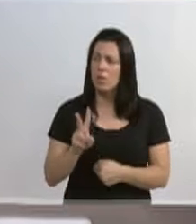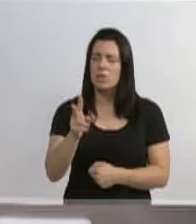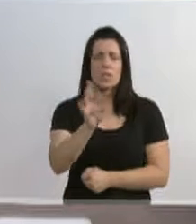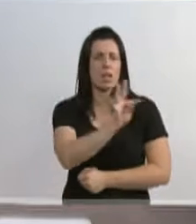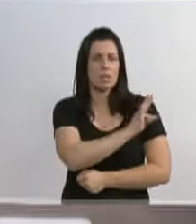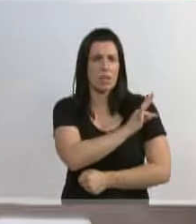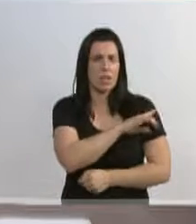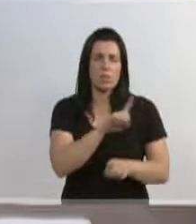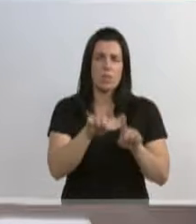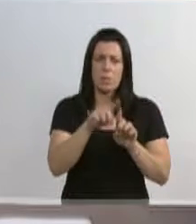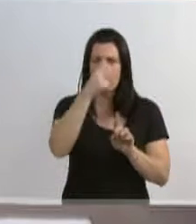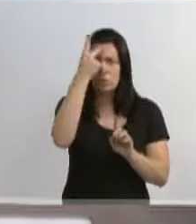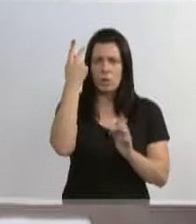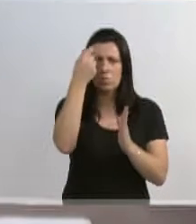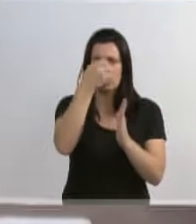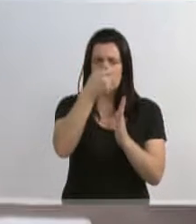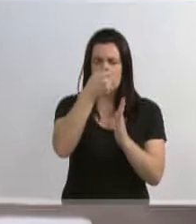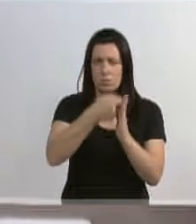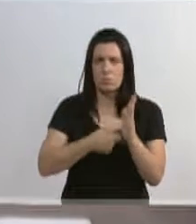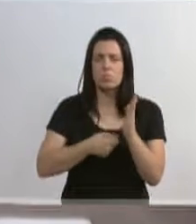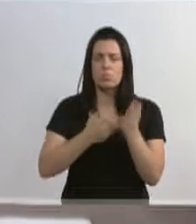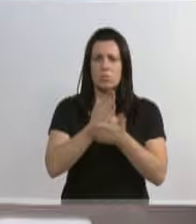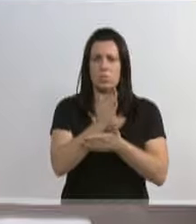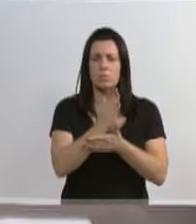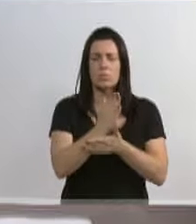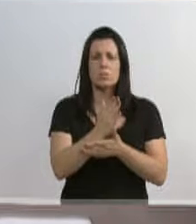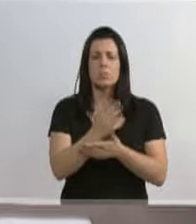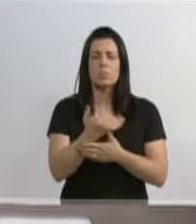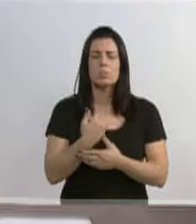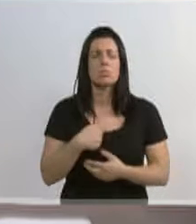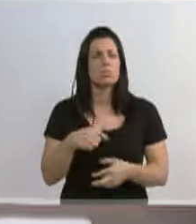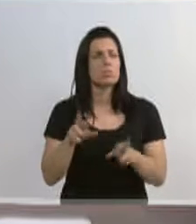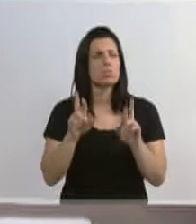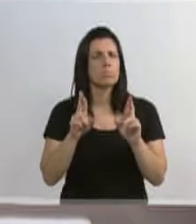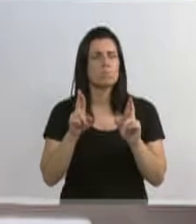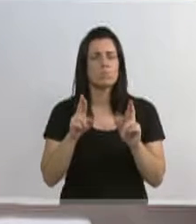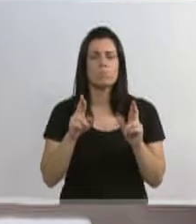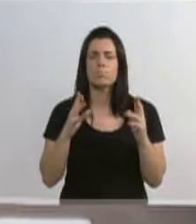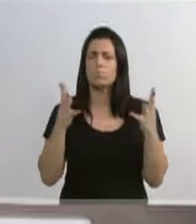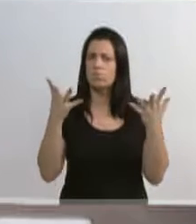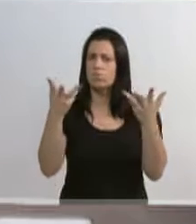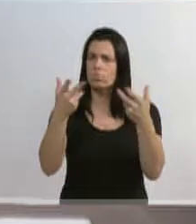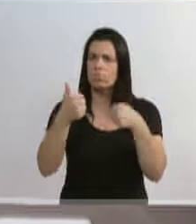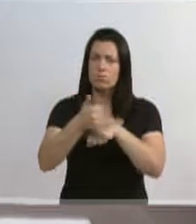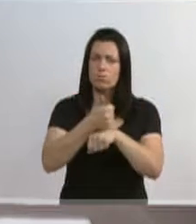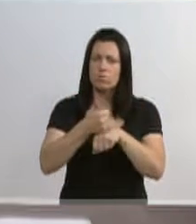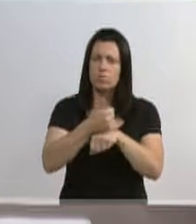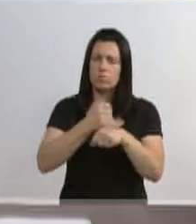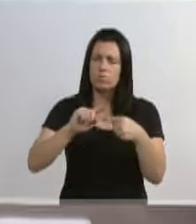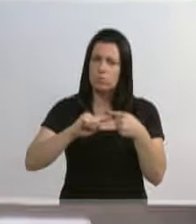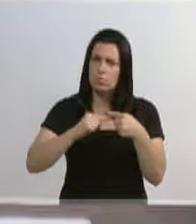e concursados e primando pela competência e profissionalismo?